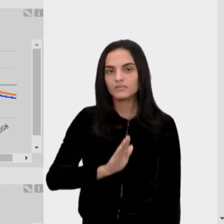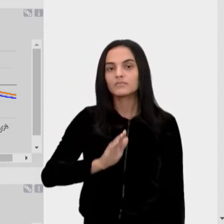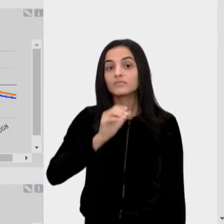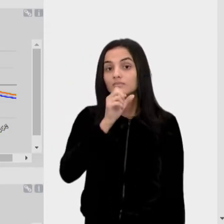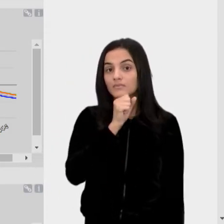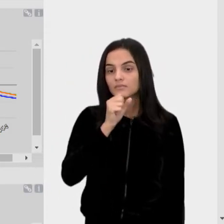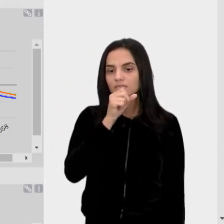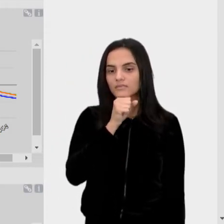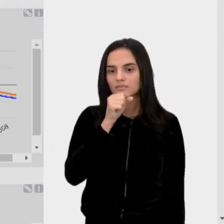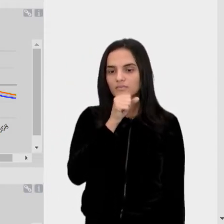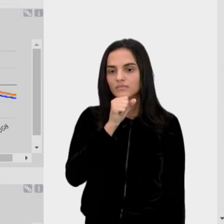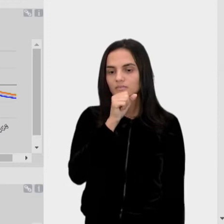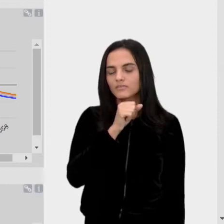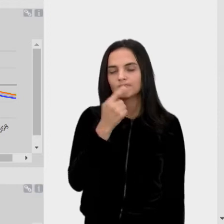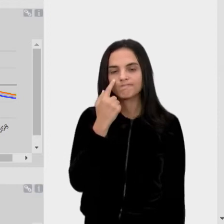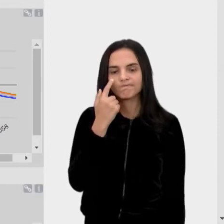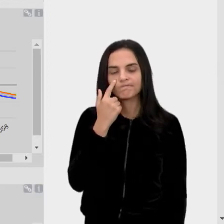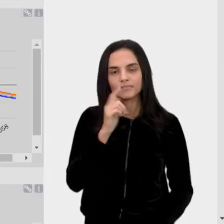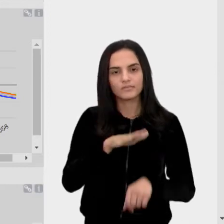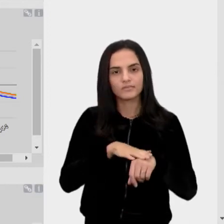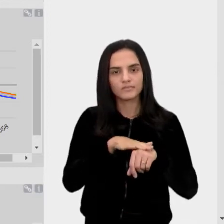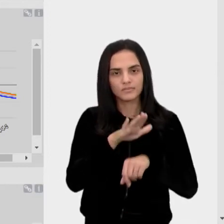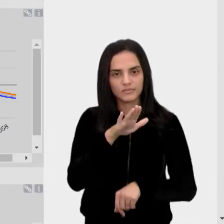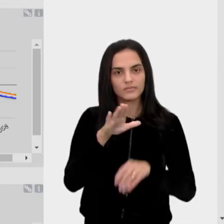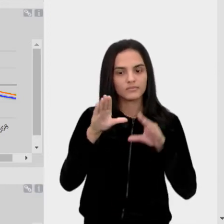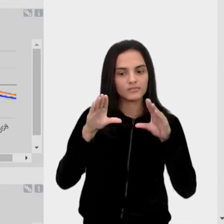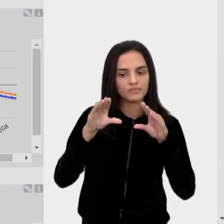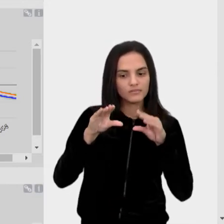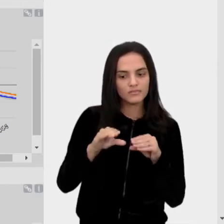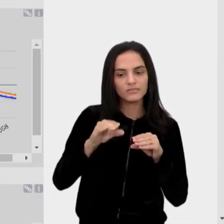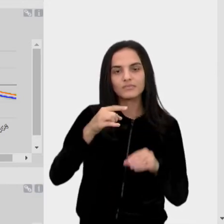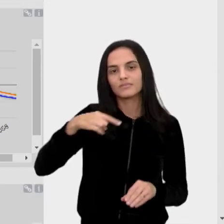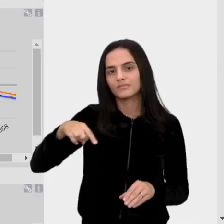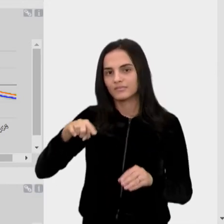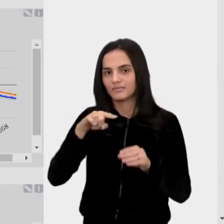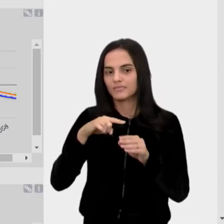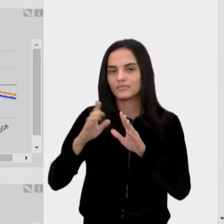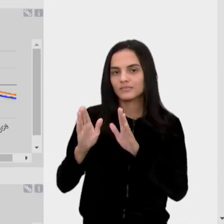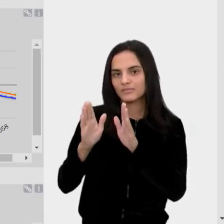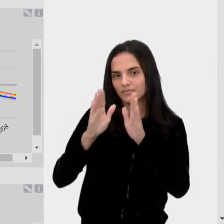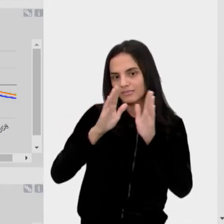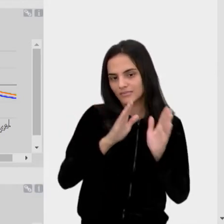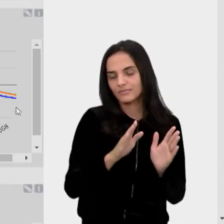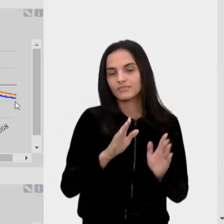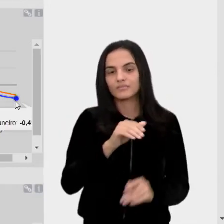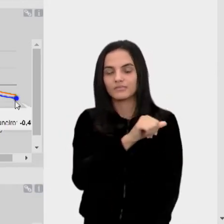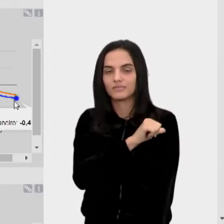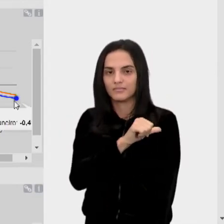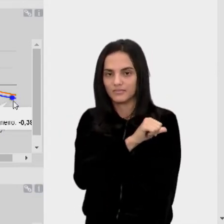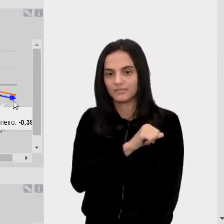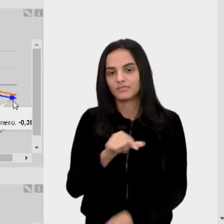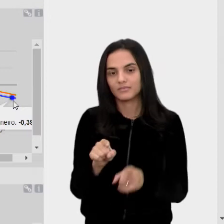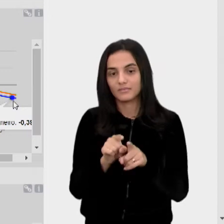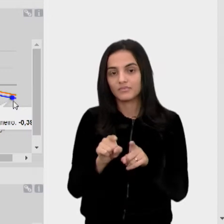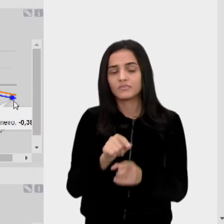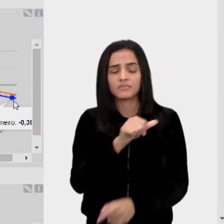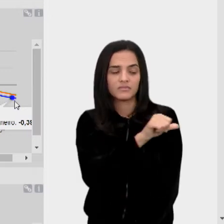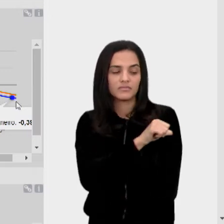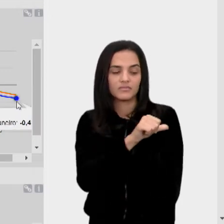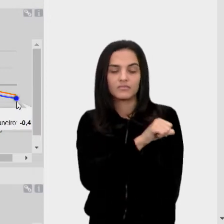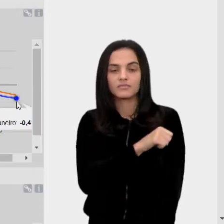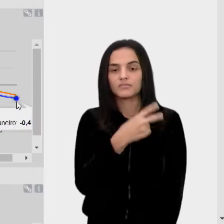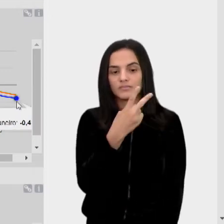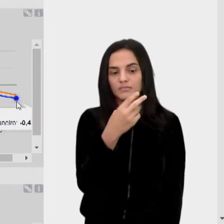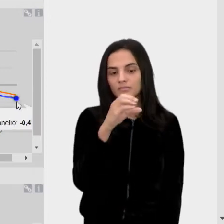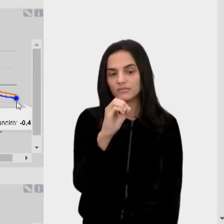né, ele fica até mais escuro aqui quando a gente coloca na legenda, né, e o Rio de Janeiro. Olha o Rio de Janeiro aí em